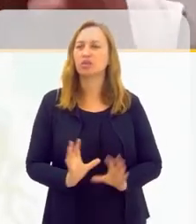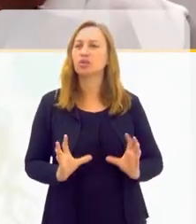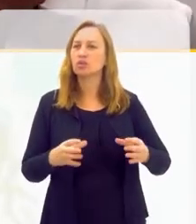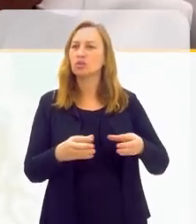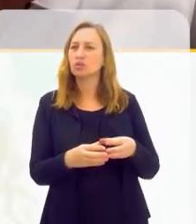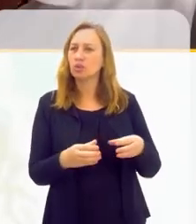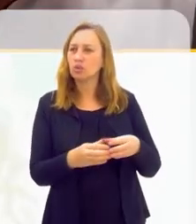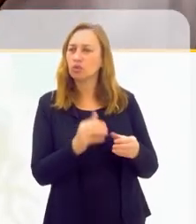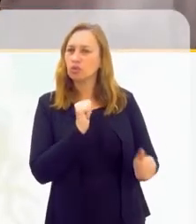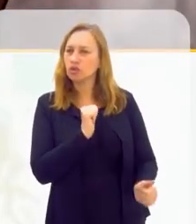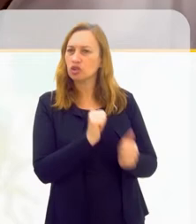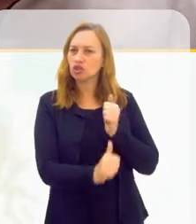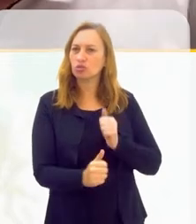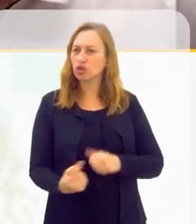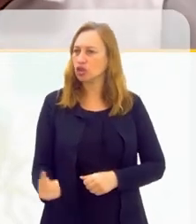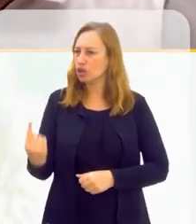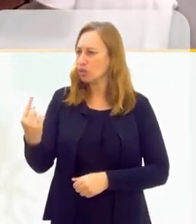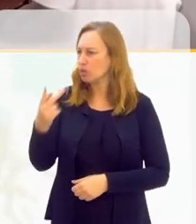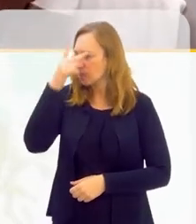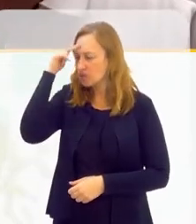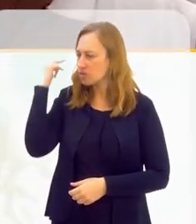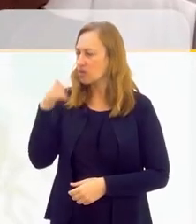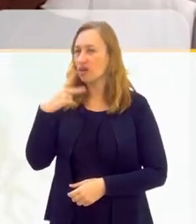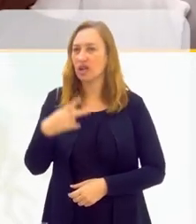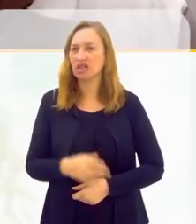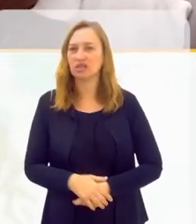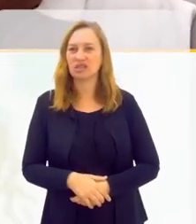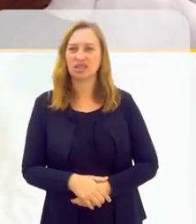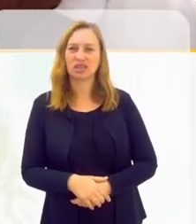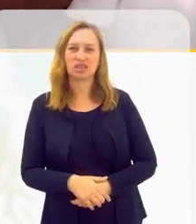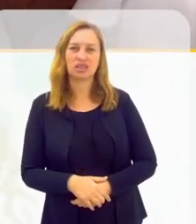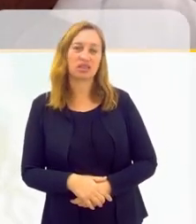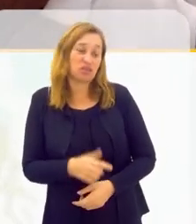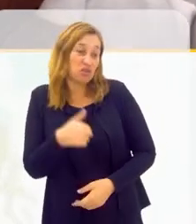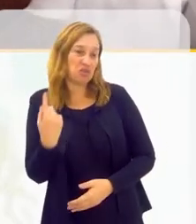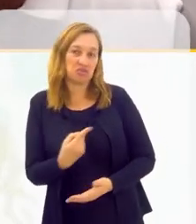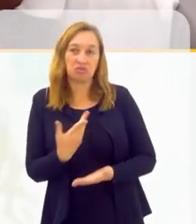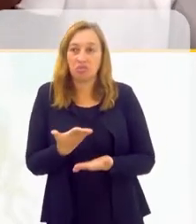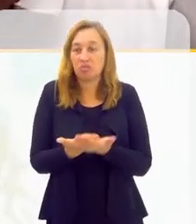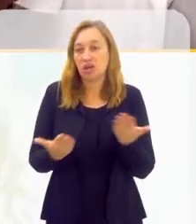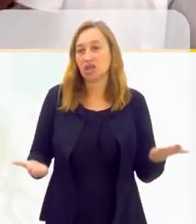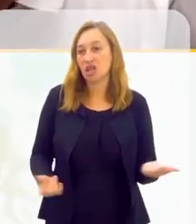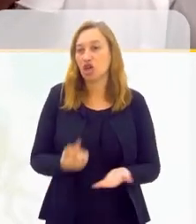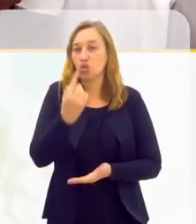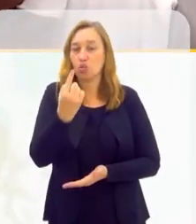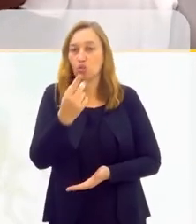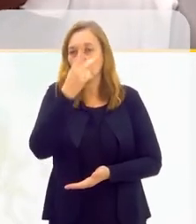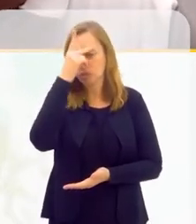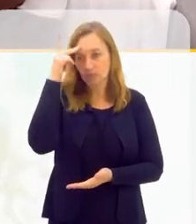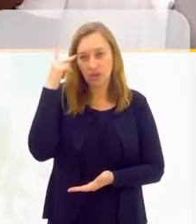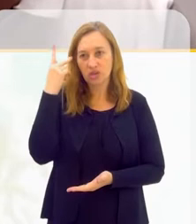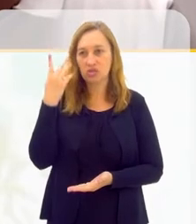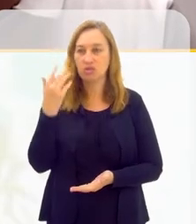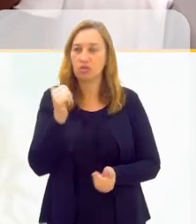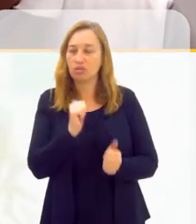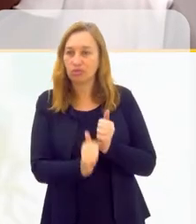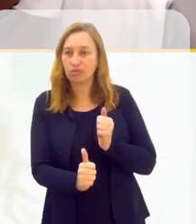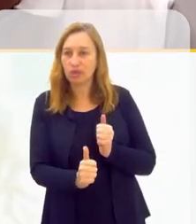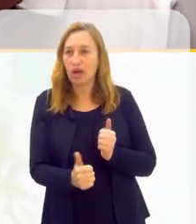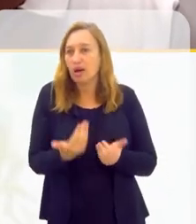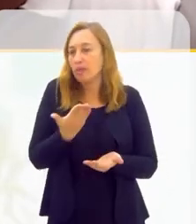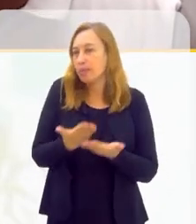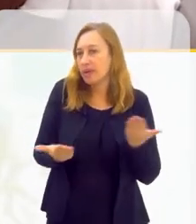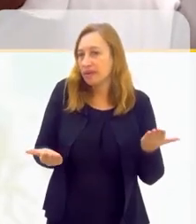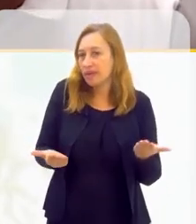numa equipe e alguém da equipe diz ali, ah, poxa, a gente vai perder um jogador ou a gente vai